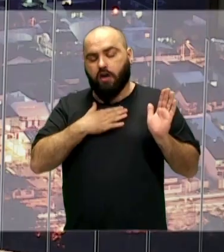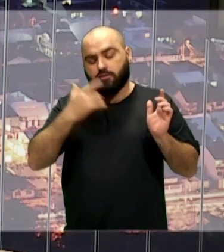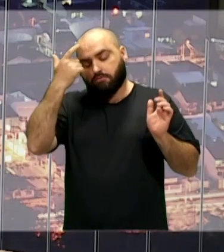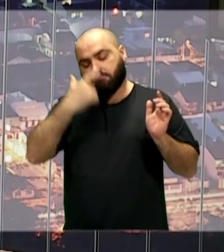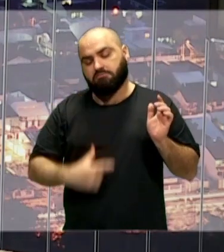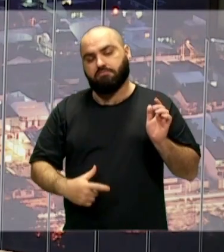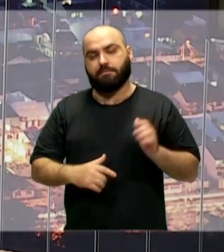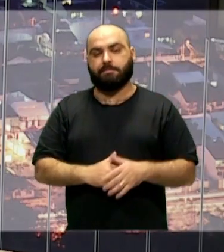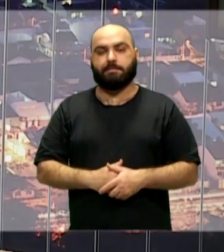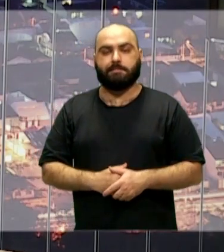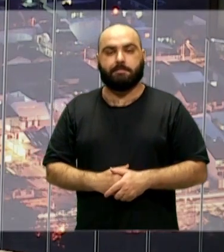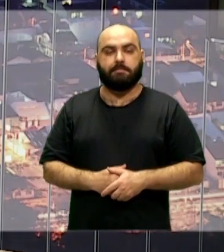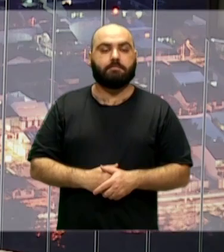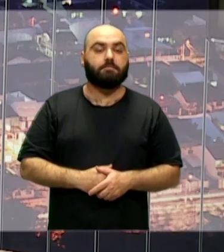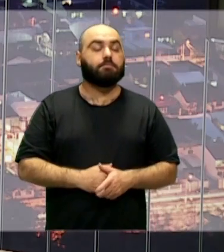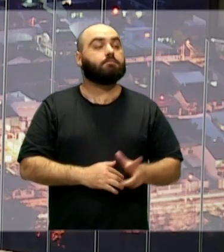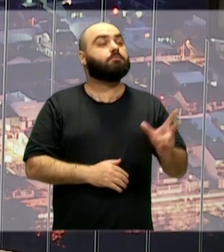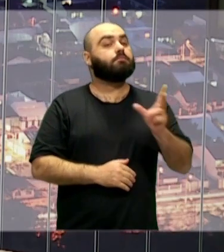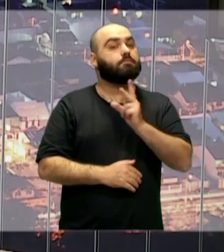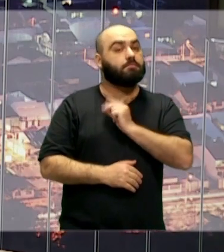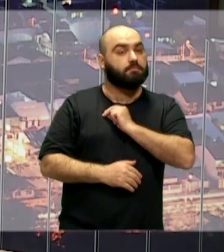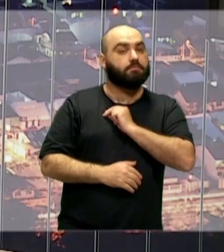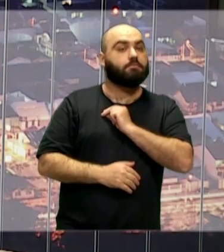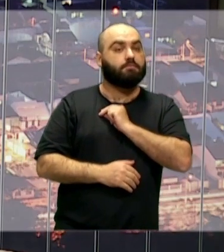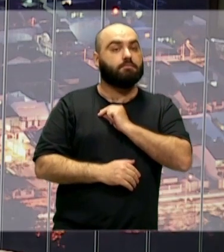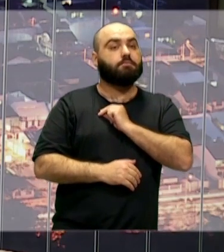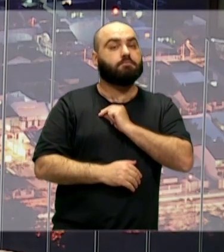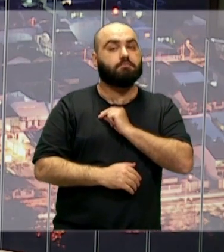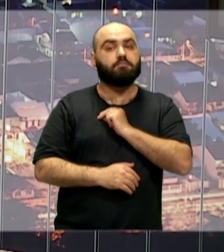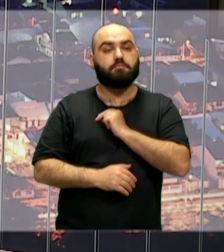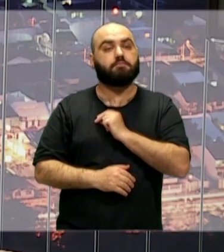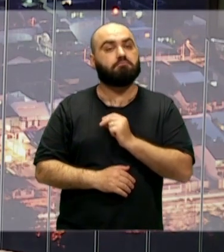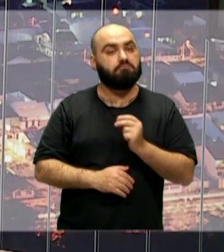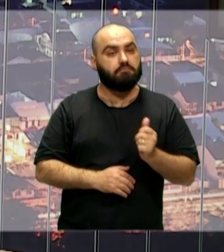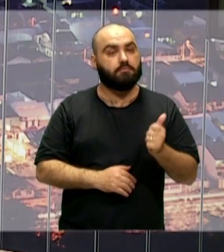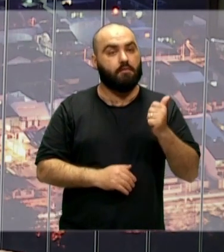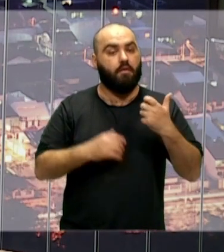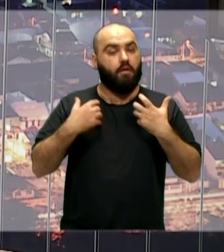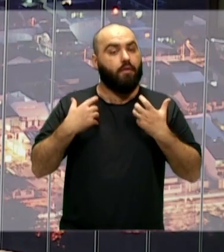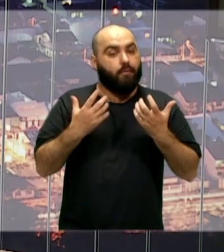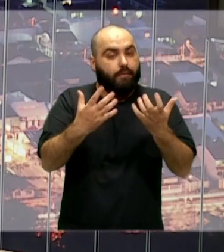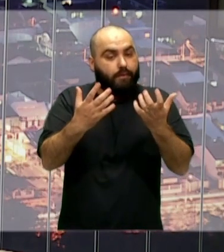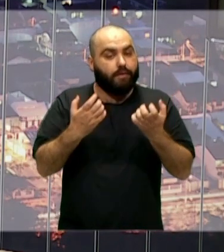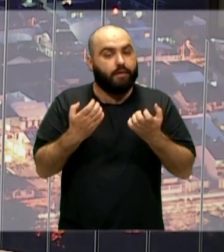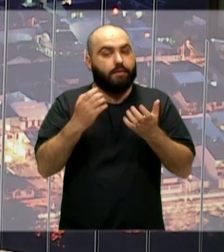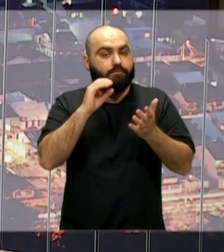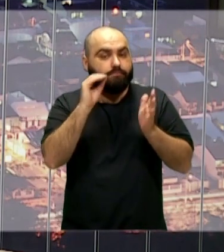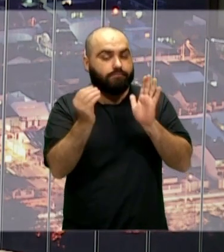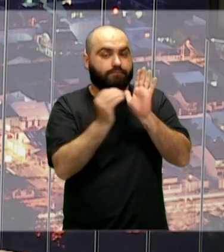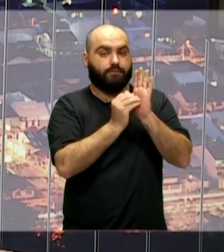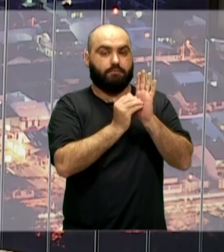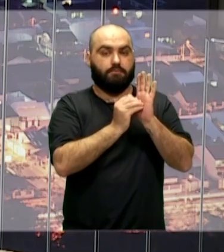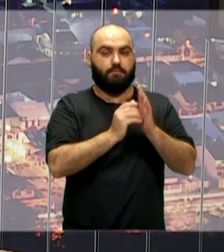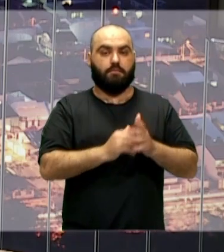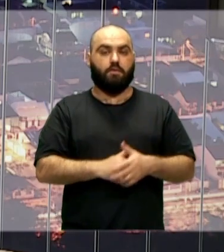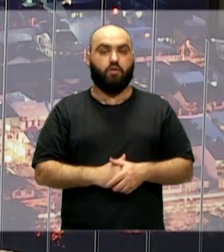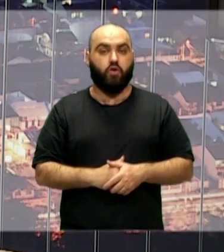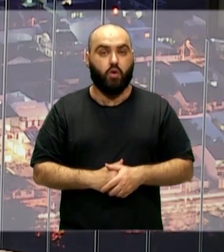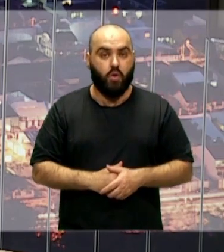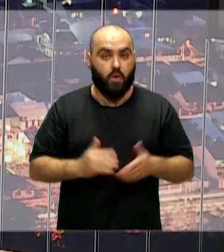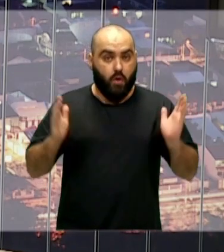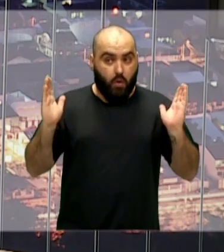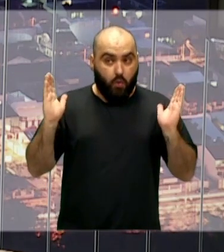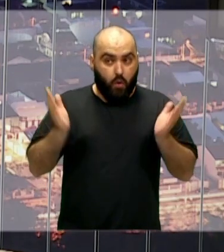dás aí um gancho para uma coisa que eu queria colocar. Hoje tem uma